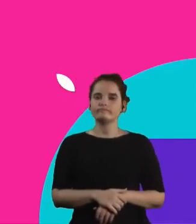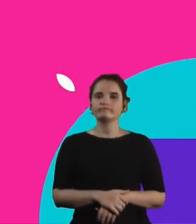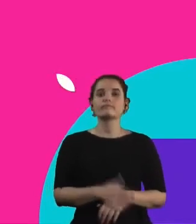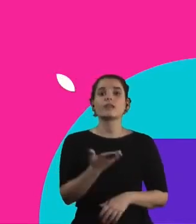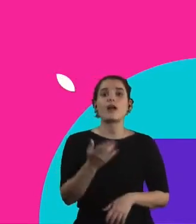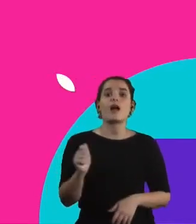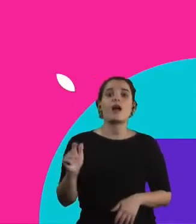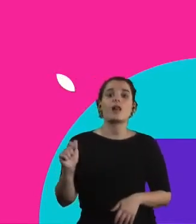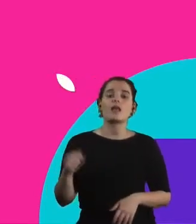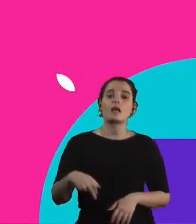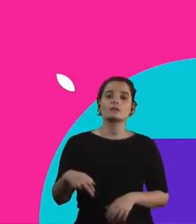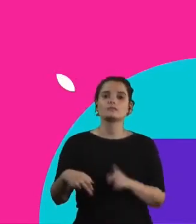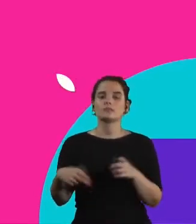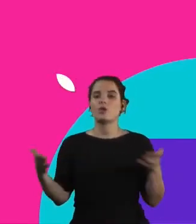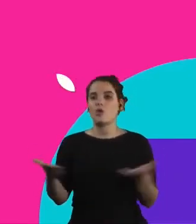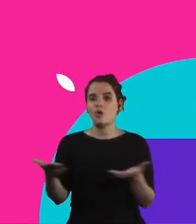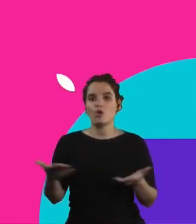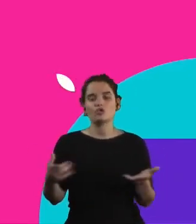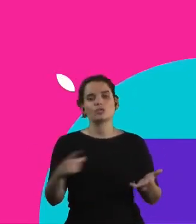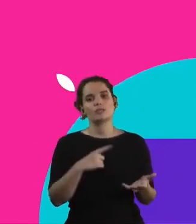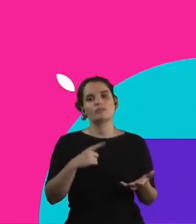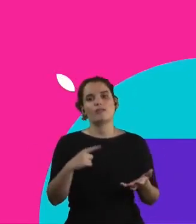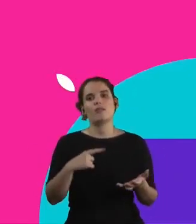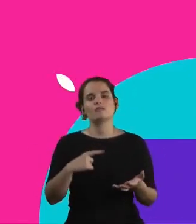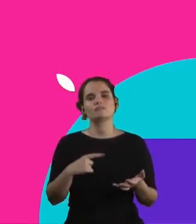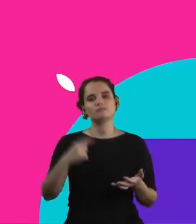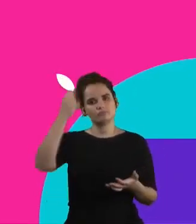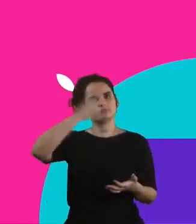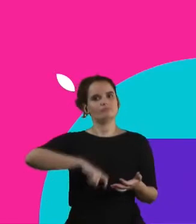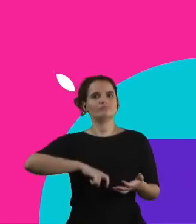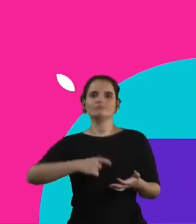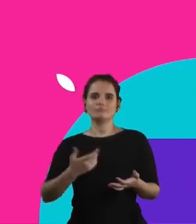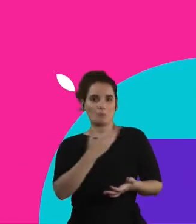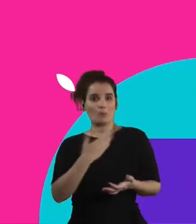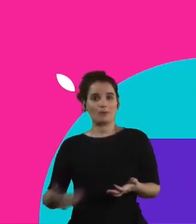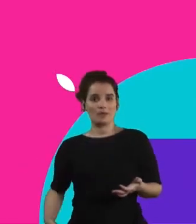Alan, hoje nós temos, né, figuras públicas ganhando